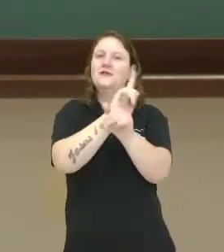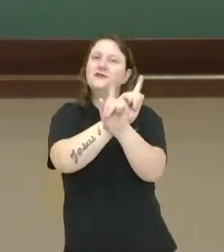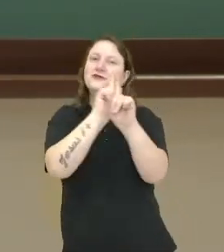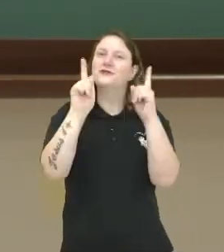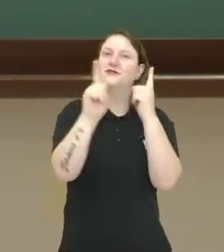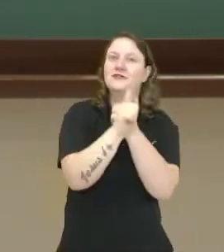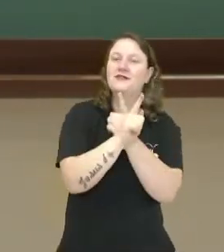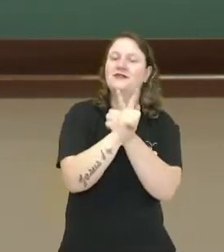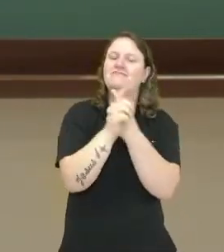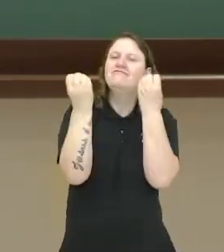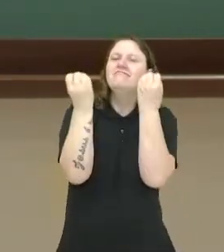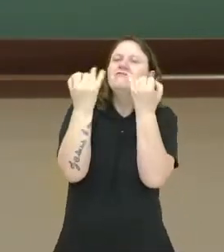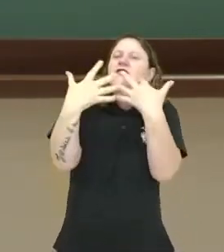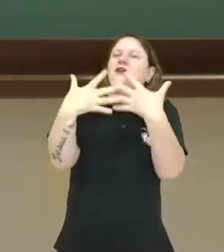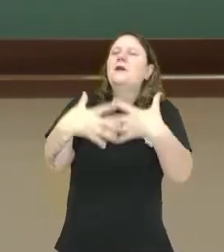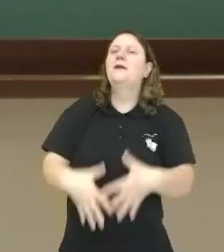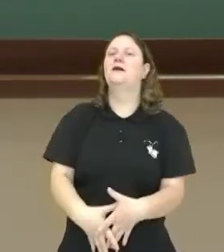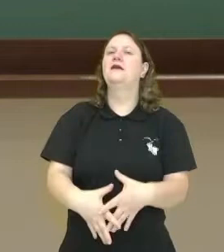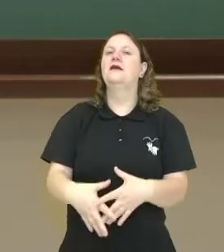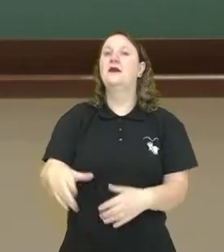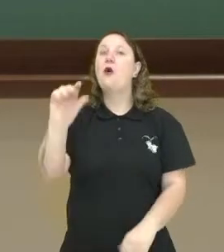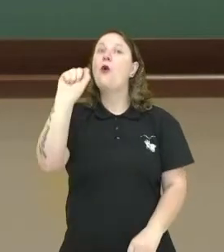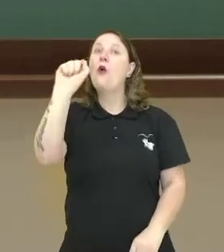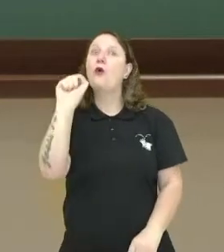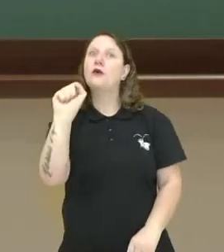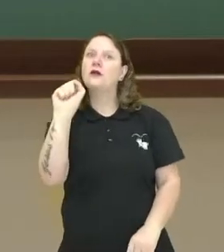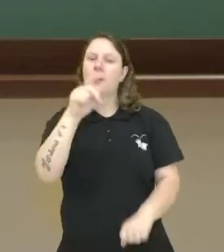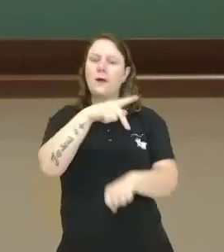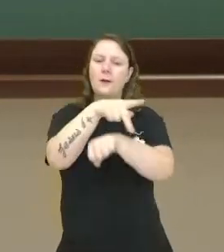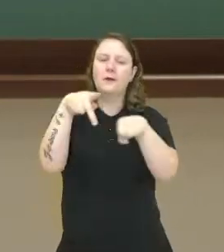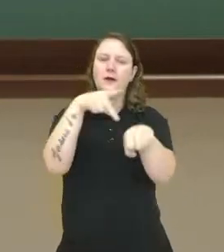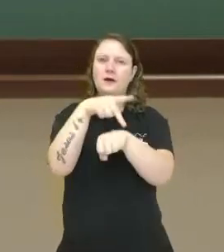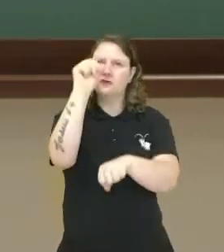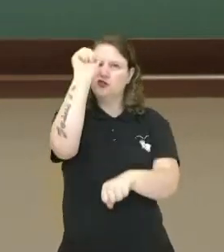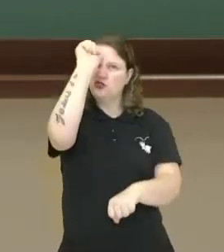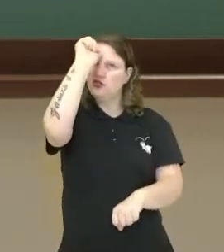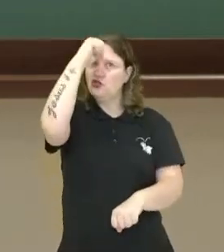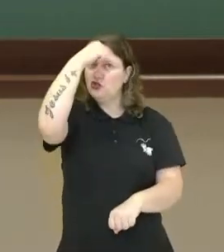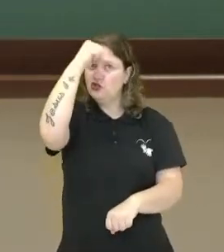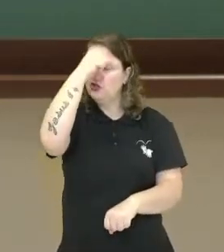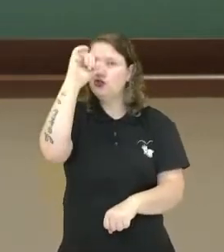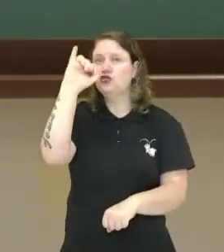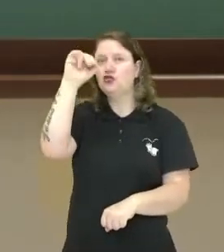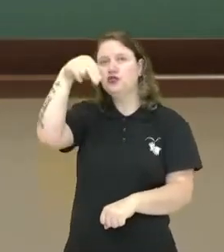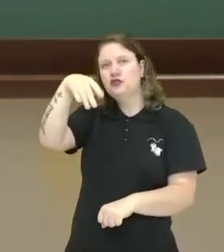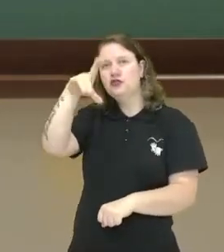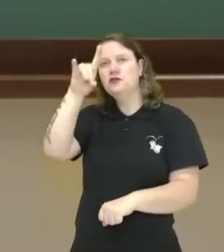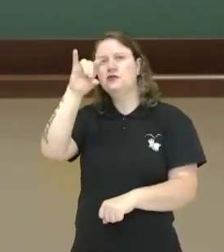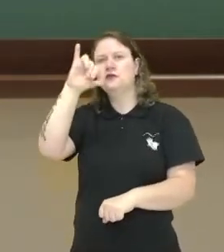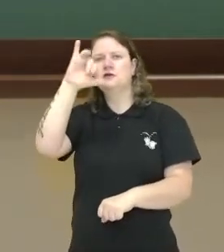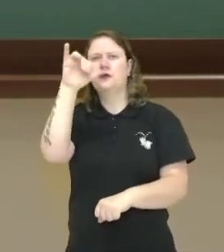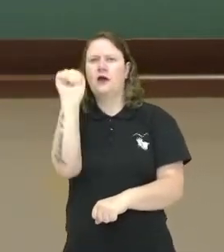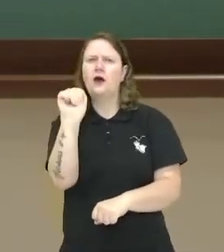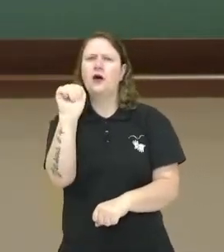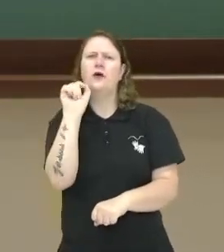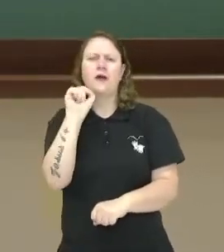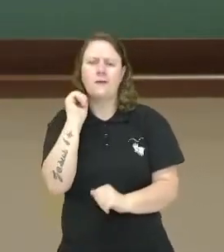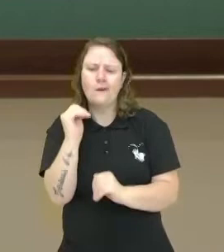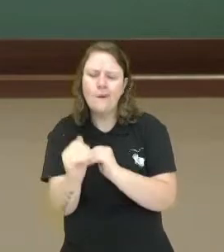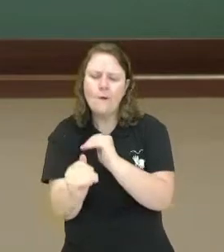vamos falar sobre a Índia como uma potência emergente. Que características podem